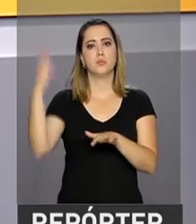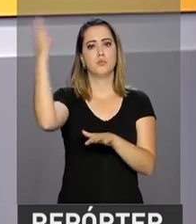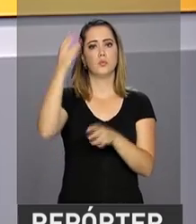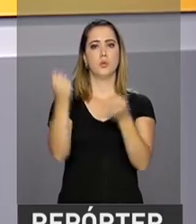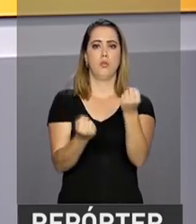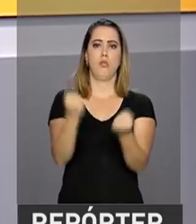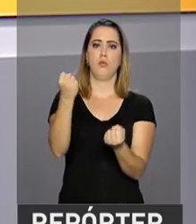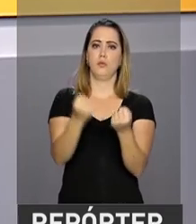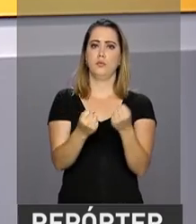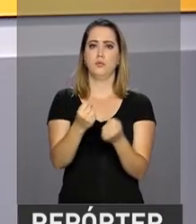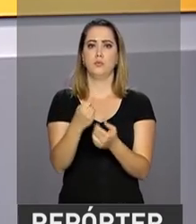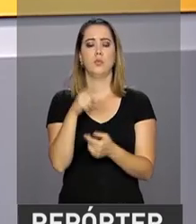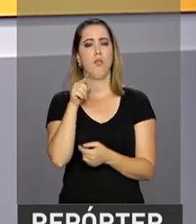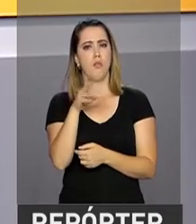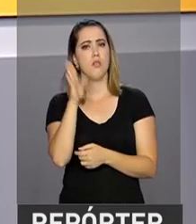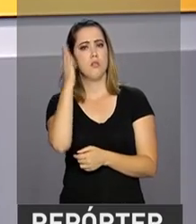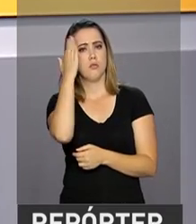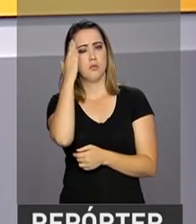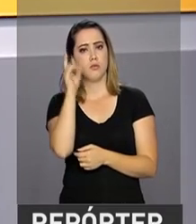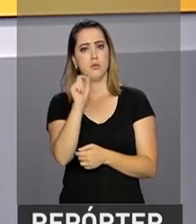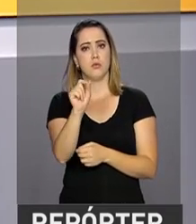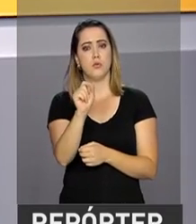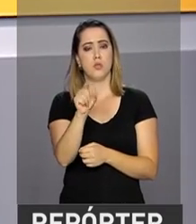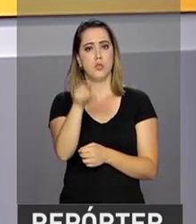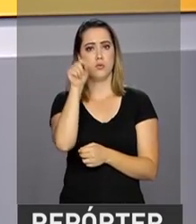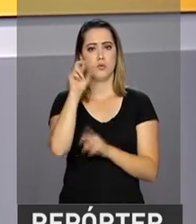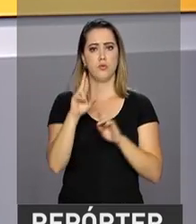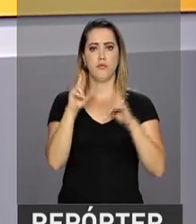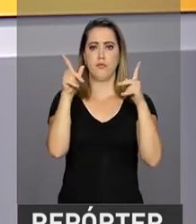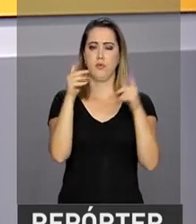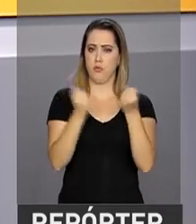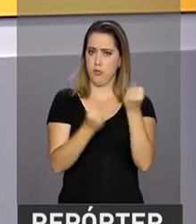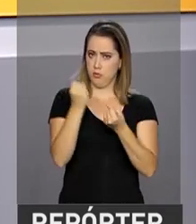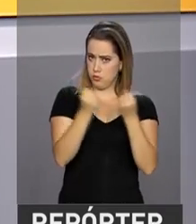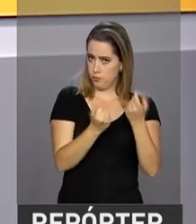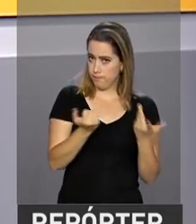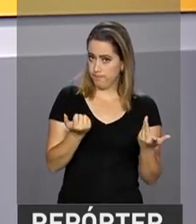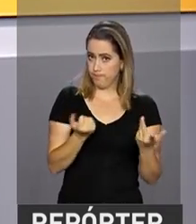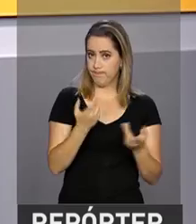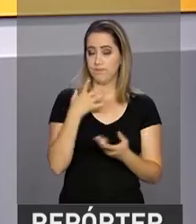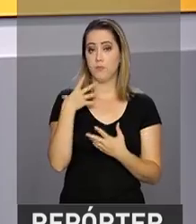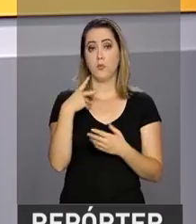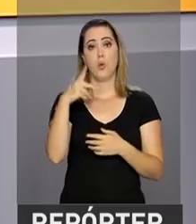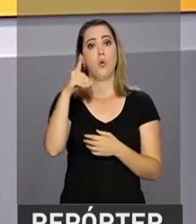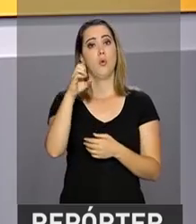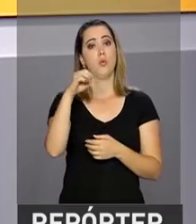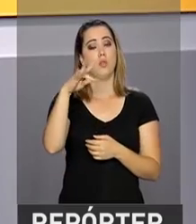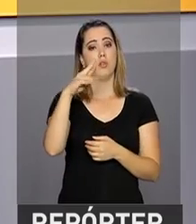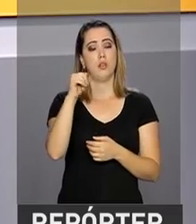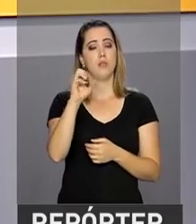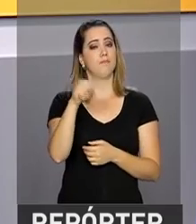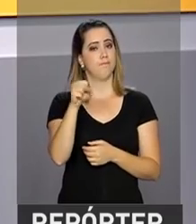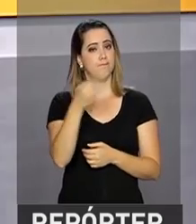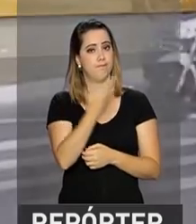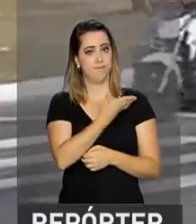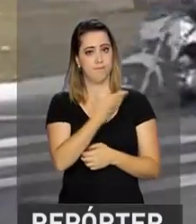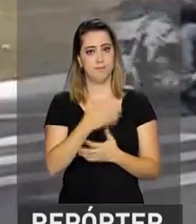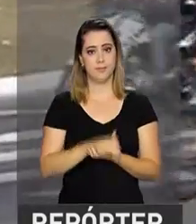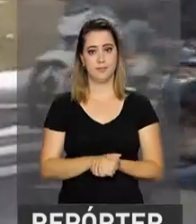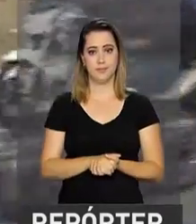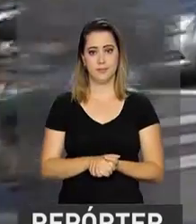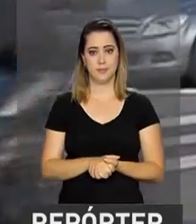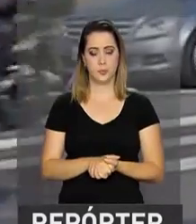do trânsito você acha que a sua escolha faz diferença no trânsito o denatran sabe que sim